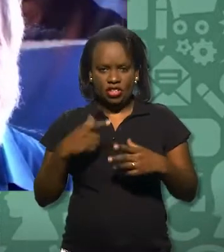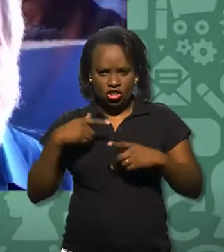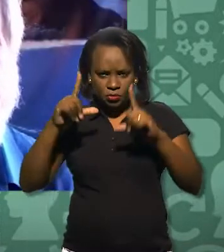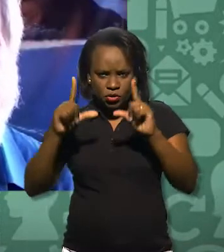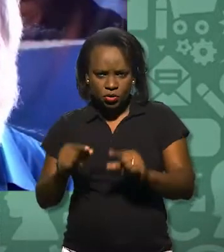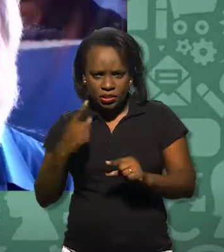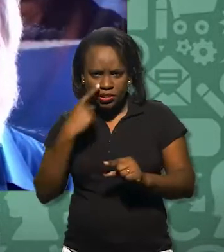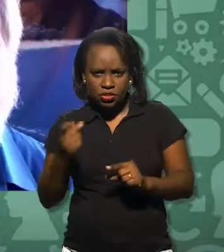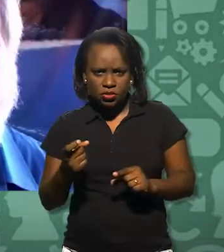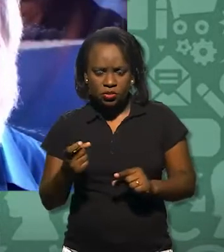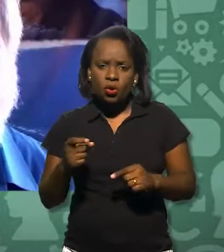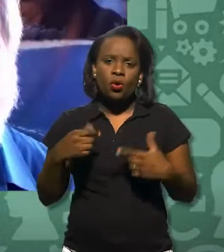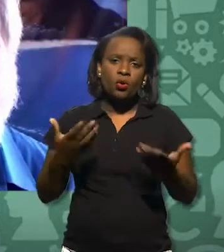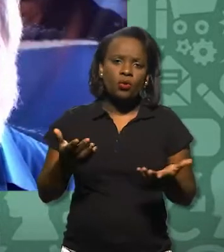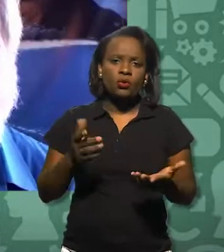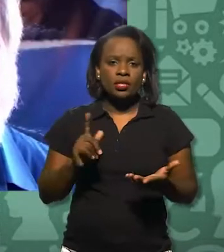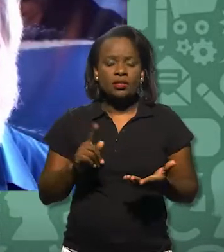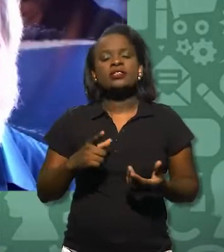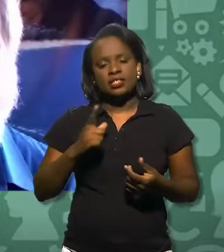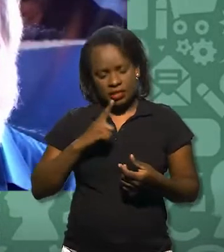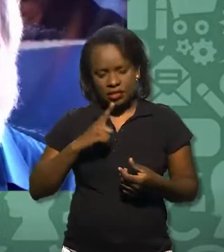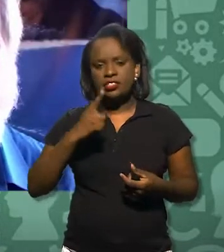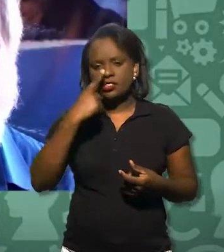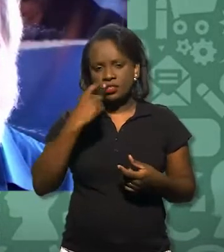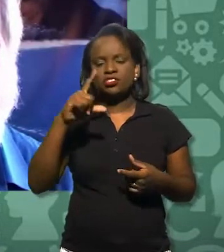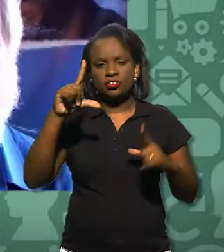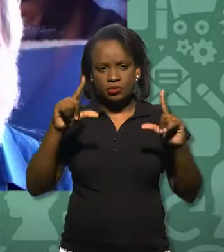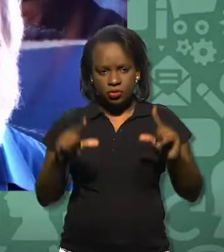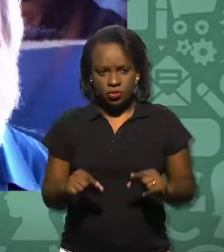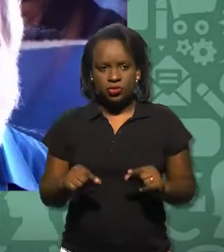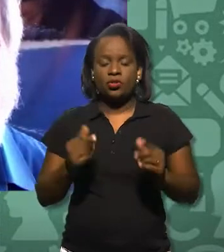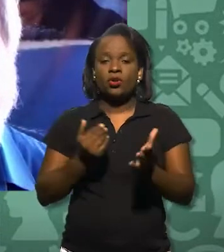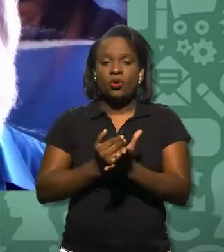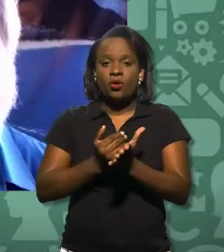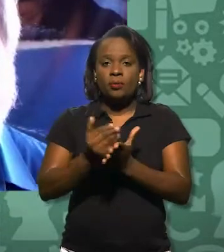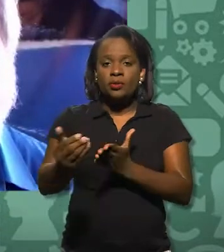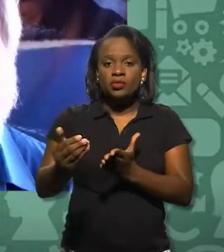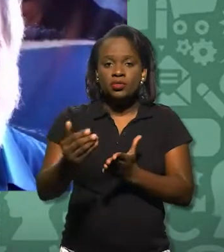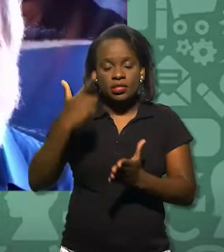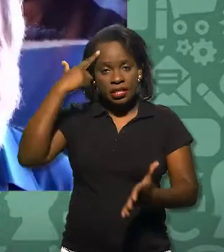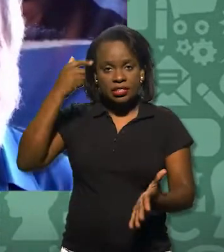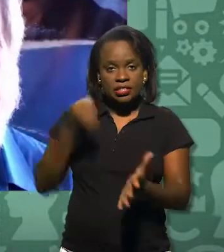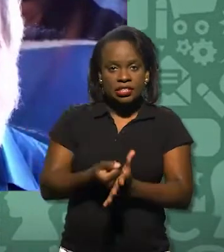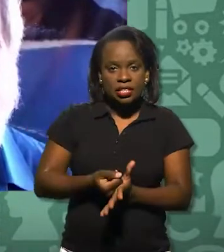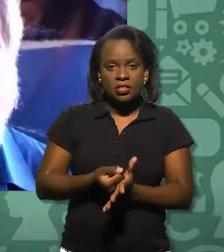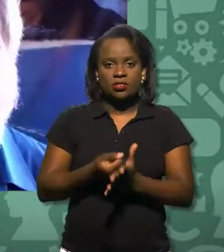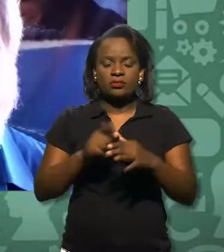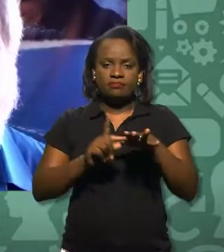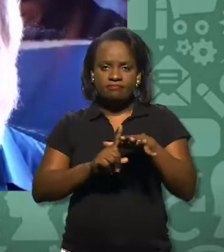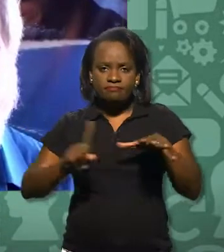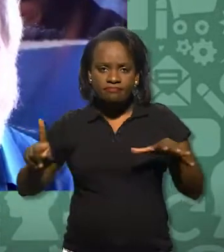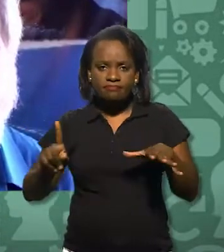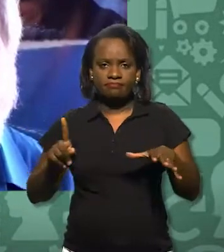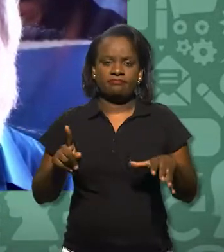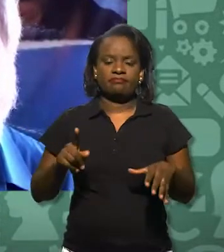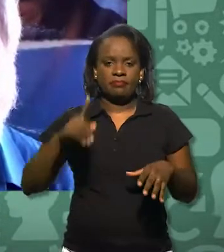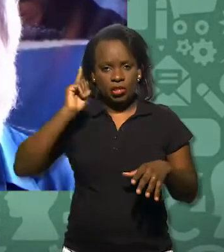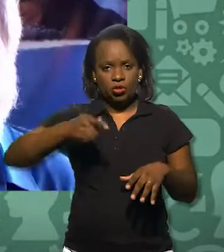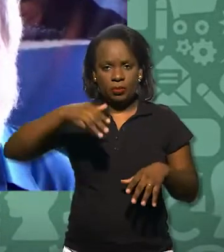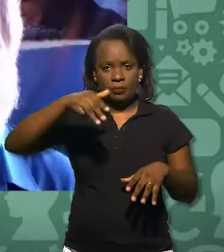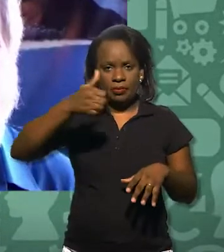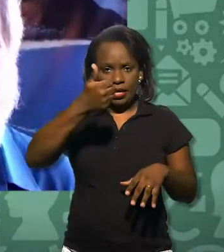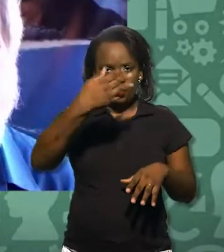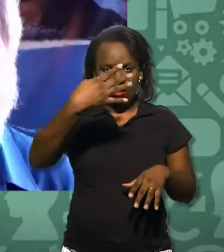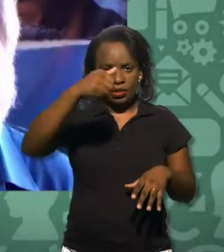houve redução do lixo, Bianca? Houve redução. Desde o dia do decretamento, né, do distanciamento social,